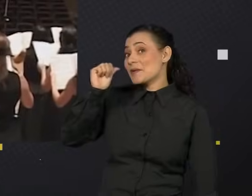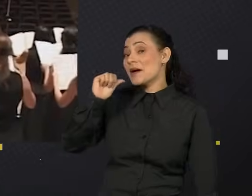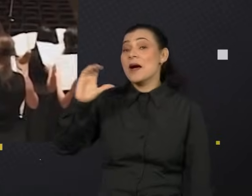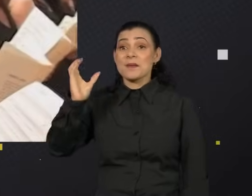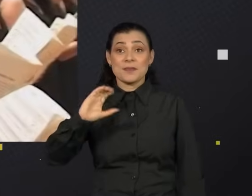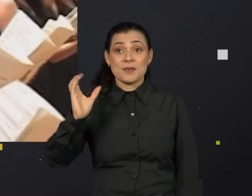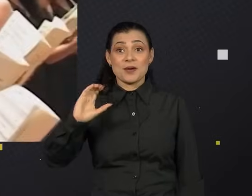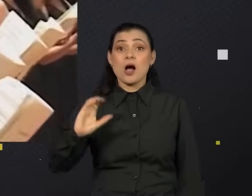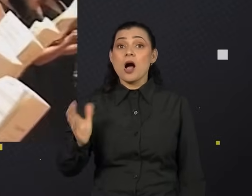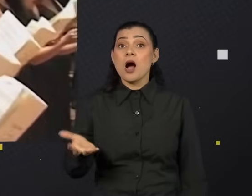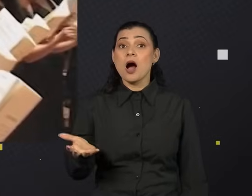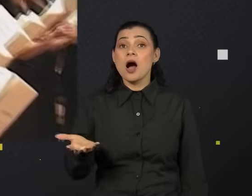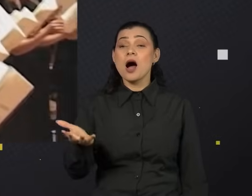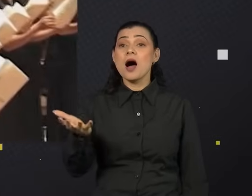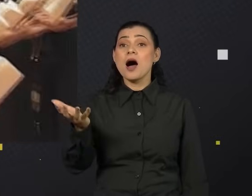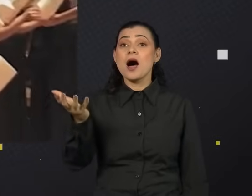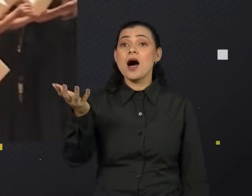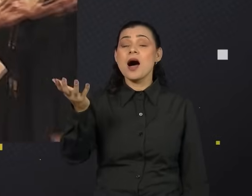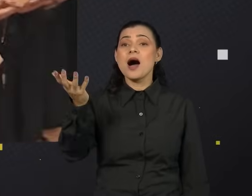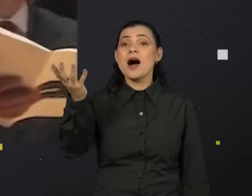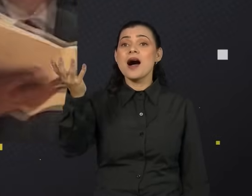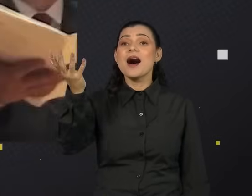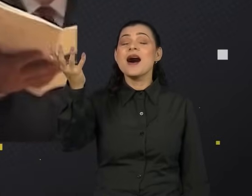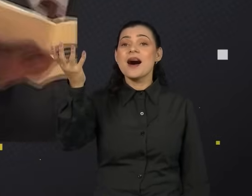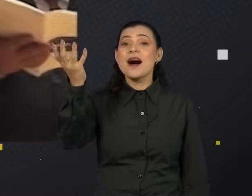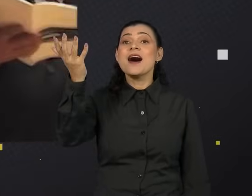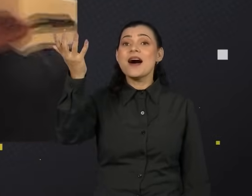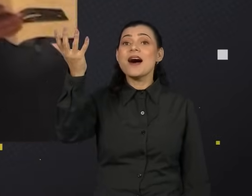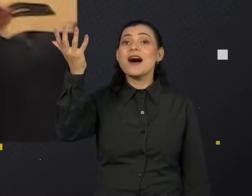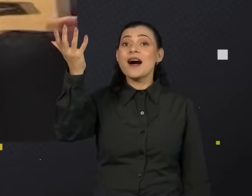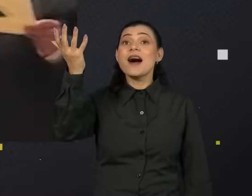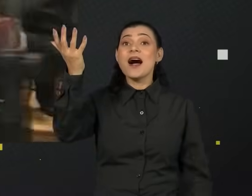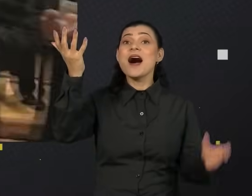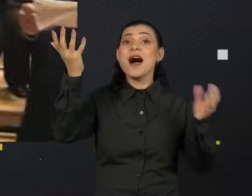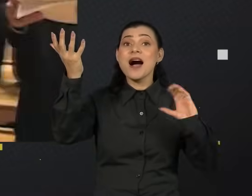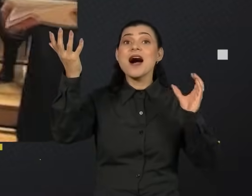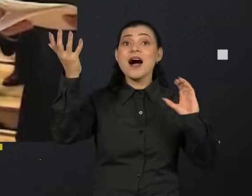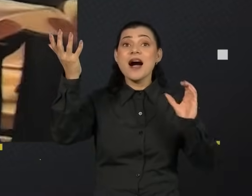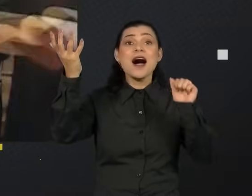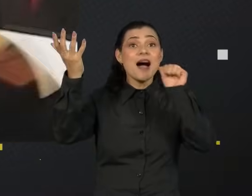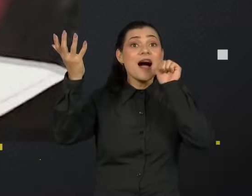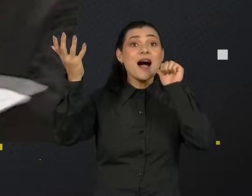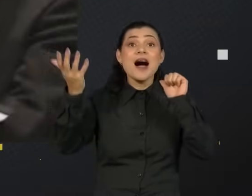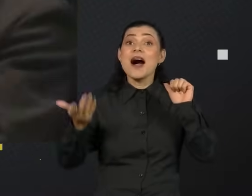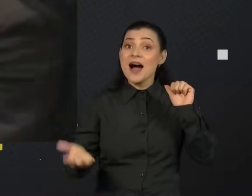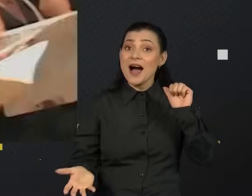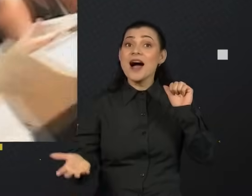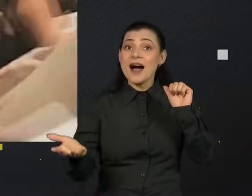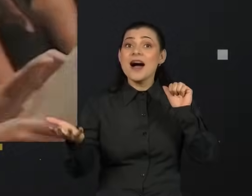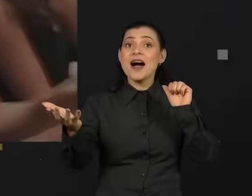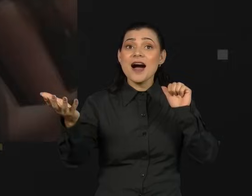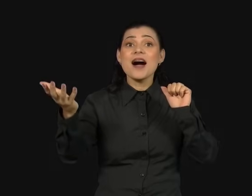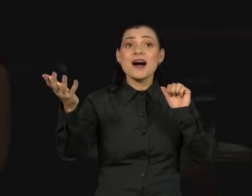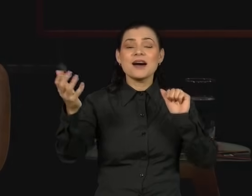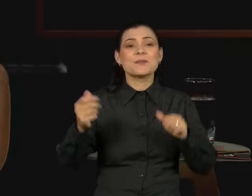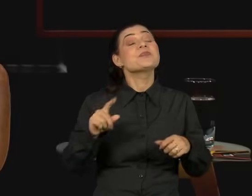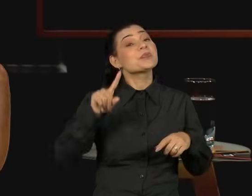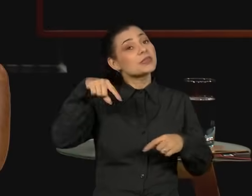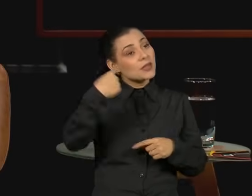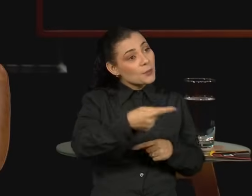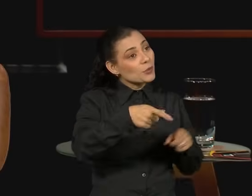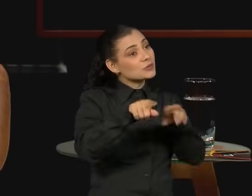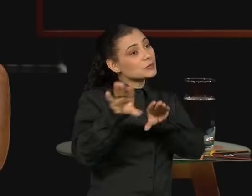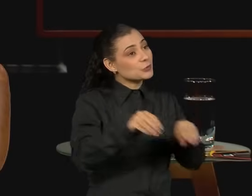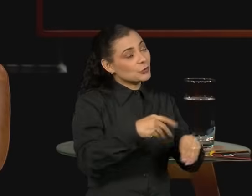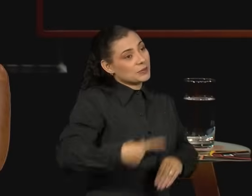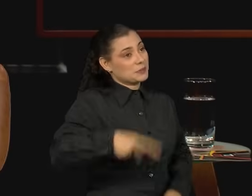babe cola, beba Coca, babe cola, beba Coca-Cola, babe cola, beba Coca, babe cola. Logo depois você veio para